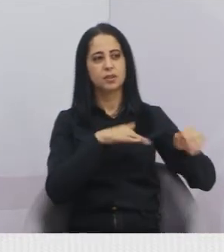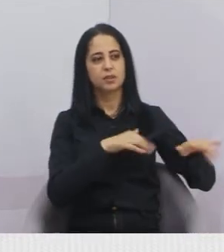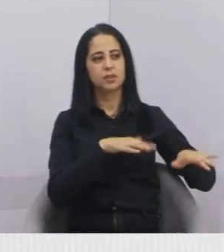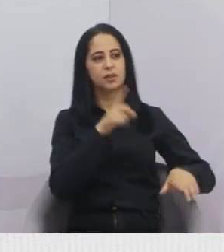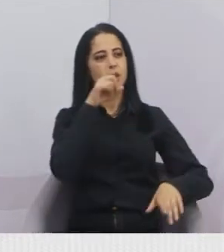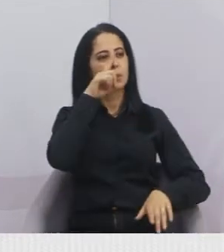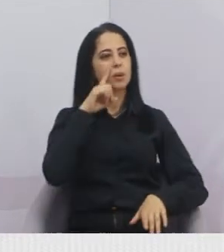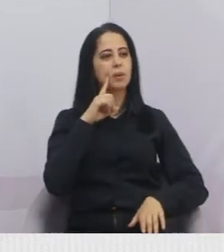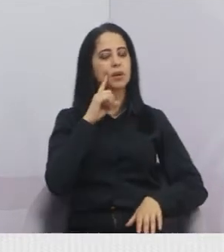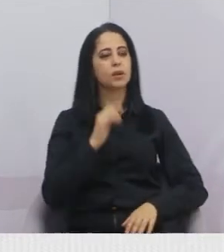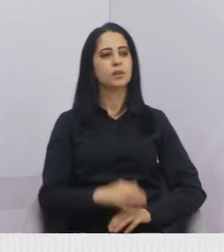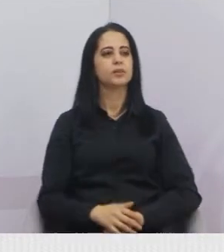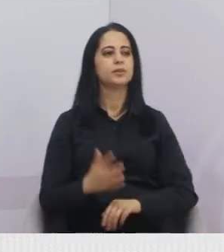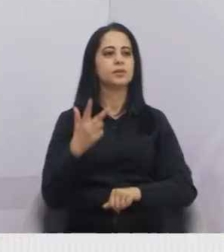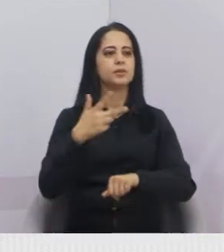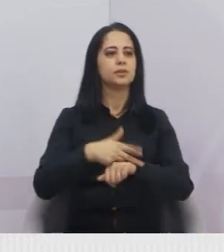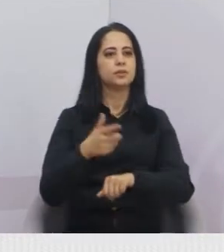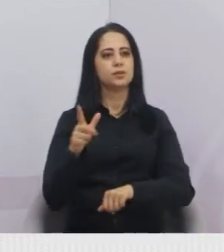Próximo.